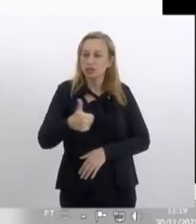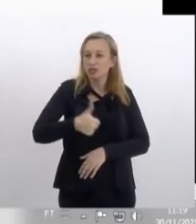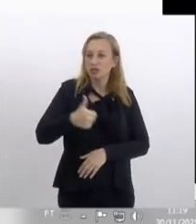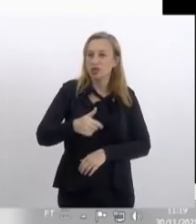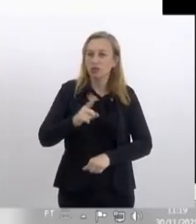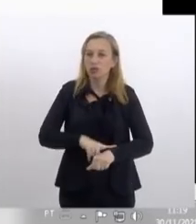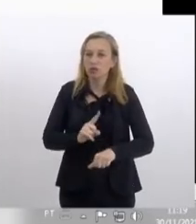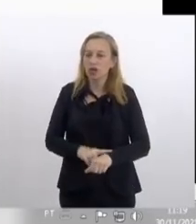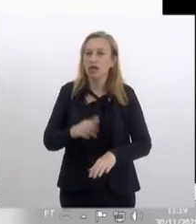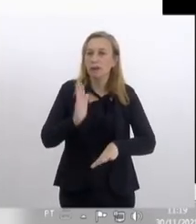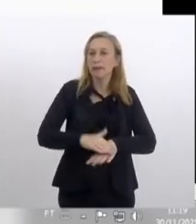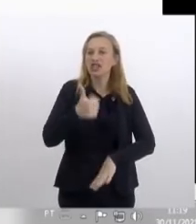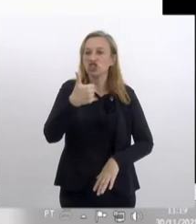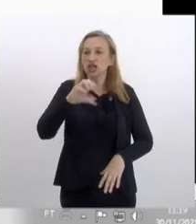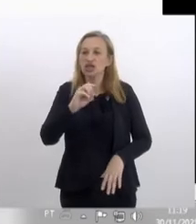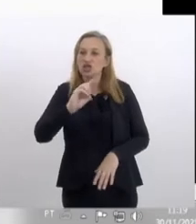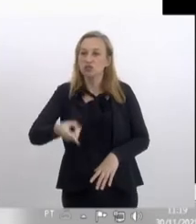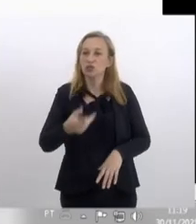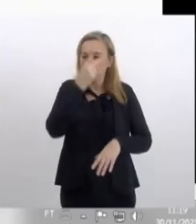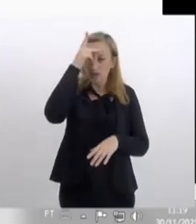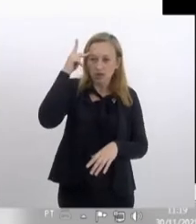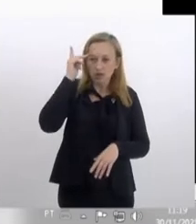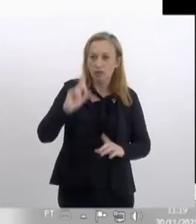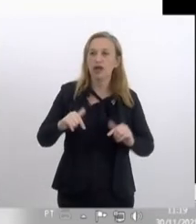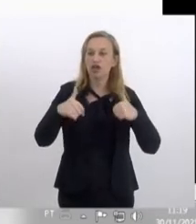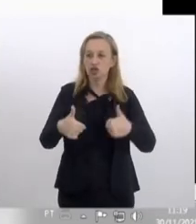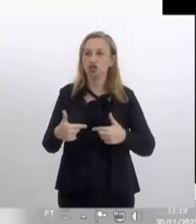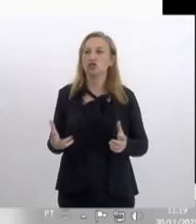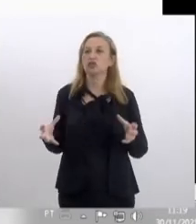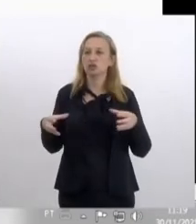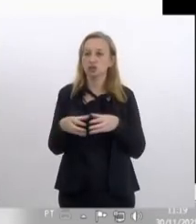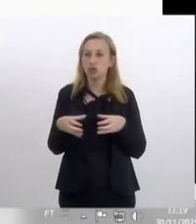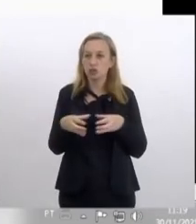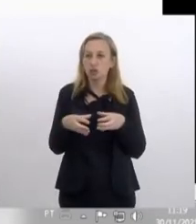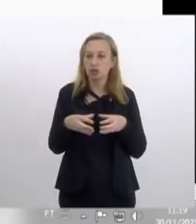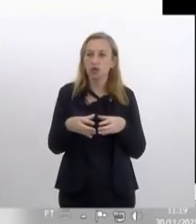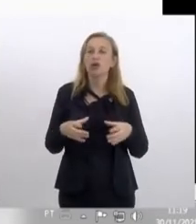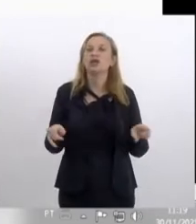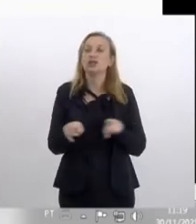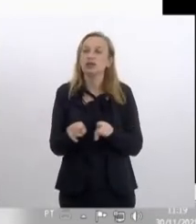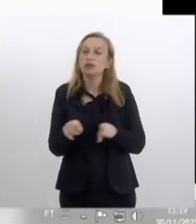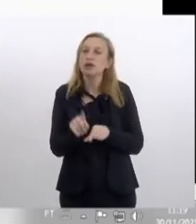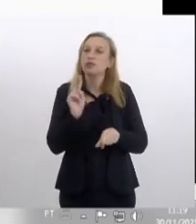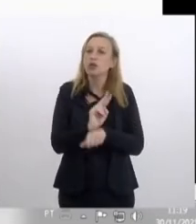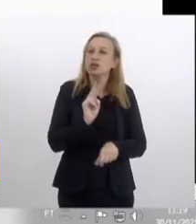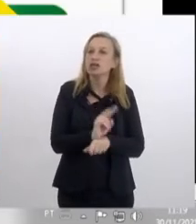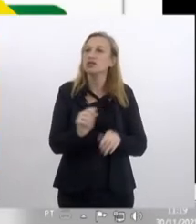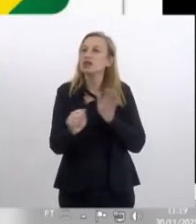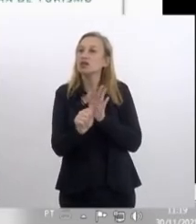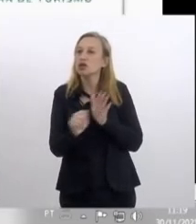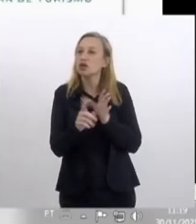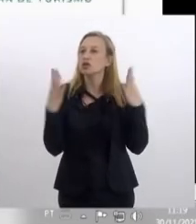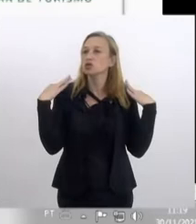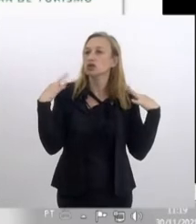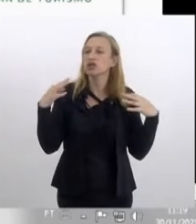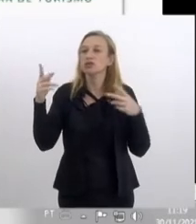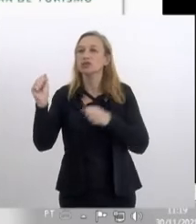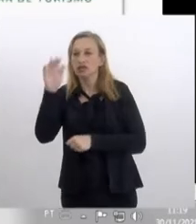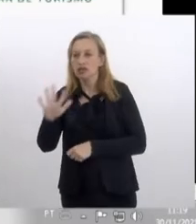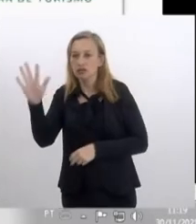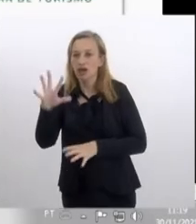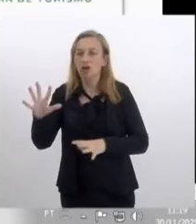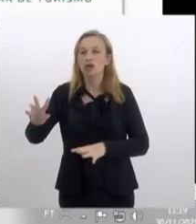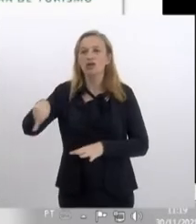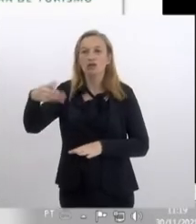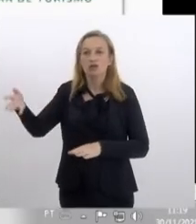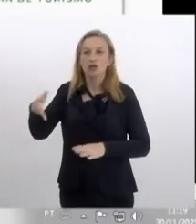vai capacitar mais de 10 mil pessoas para atuar com esse público. Temos também prevenção às drogas no turismo nacional e